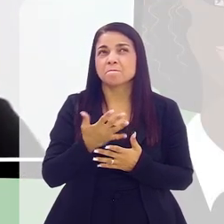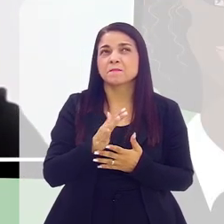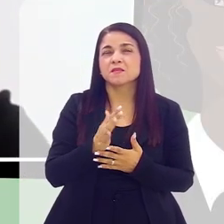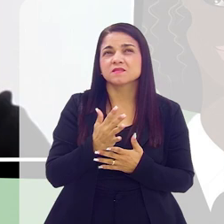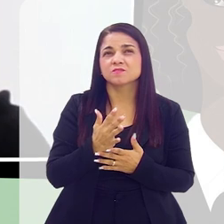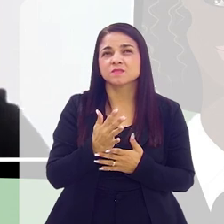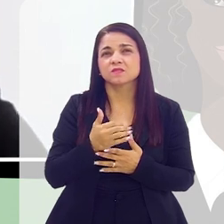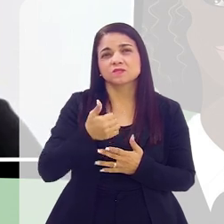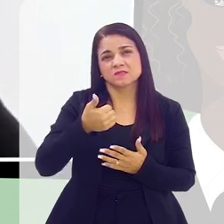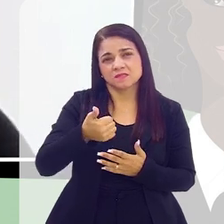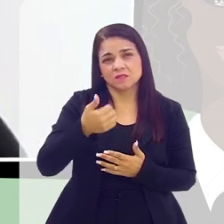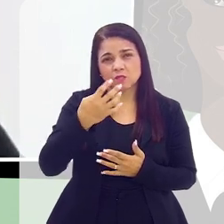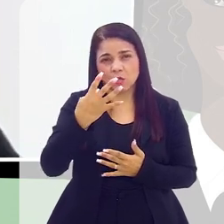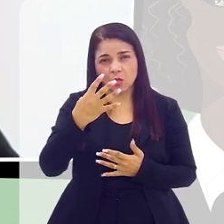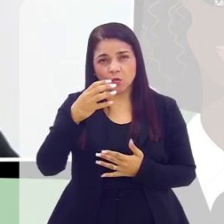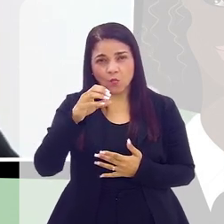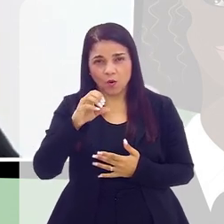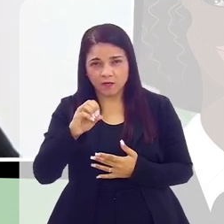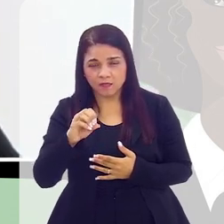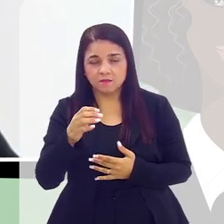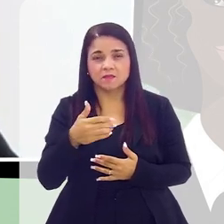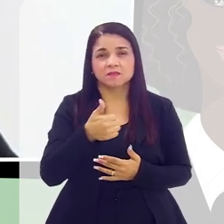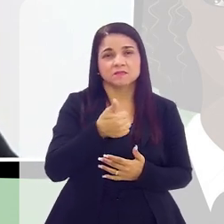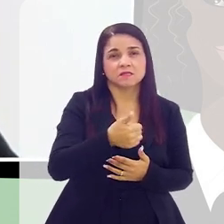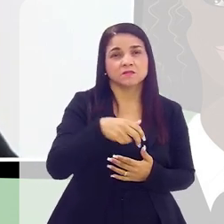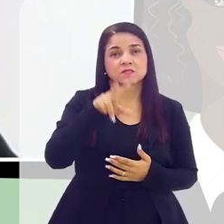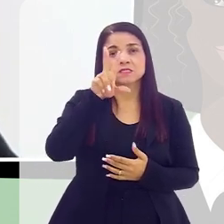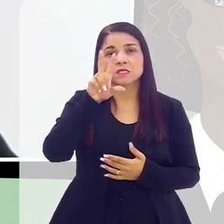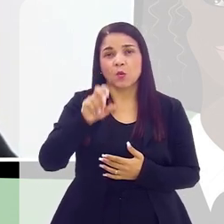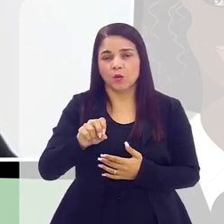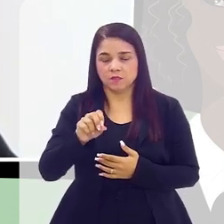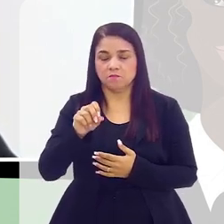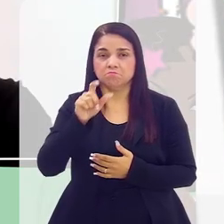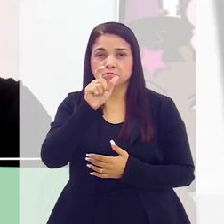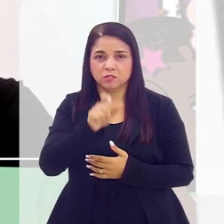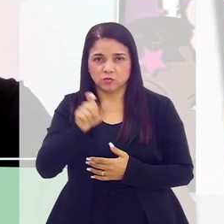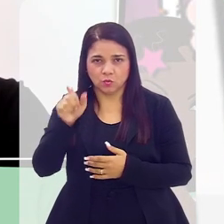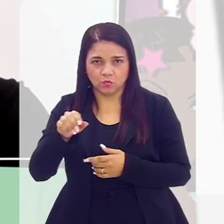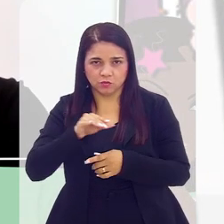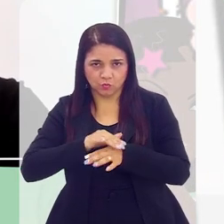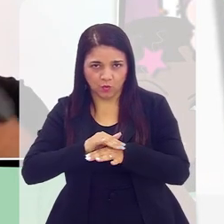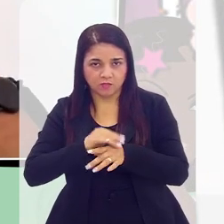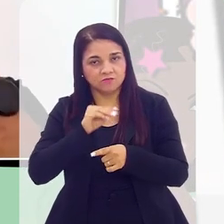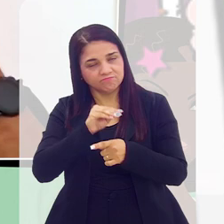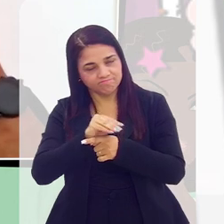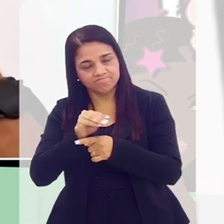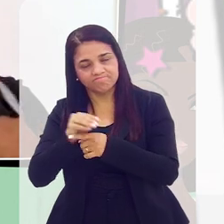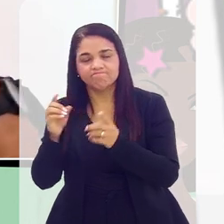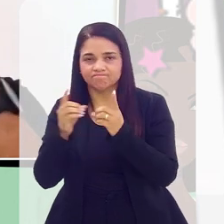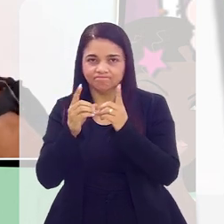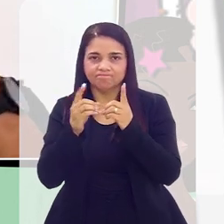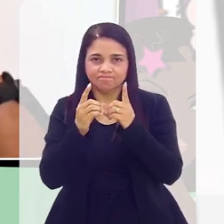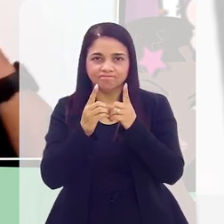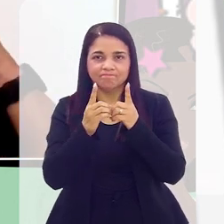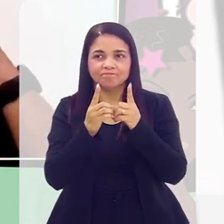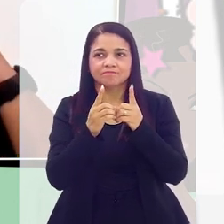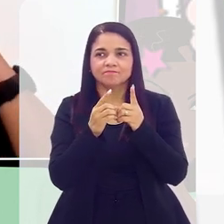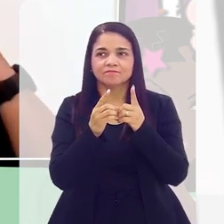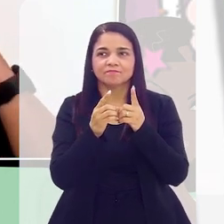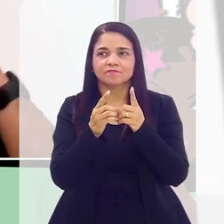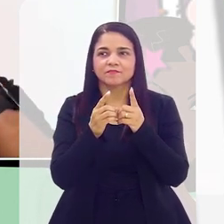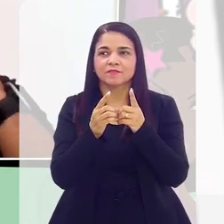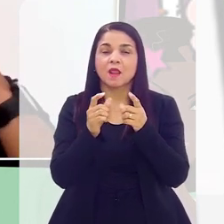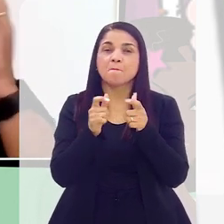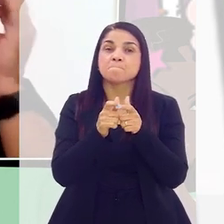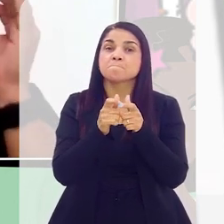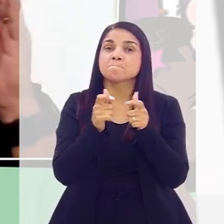atendeu aproximadamente 140 a 150 pessoas até hoje, que a grande maioria